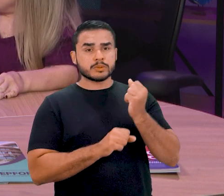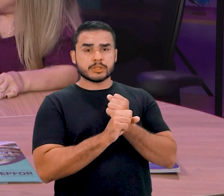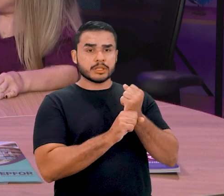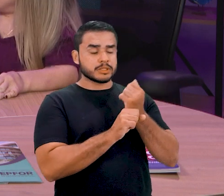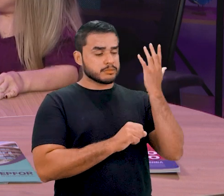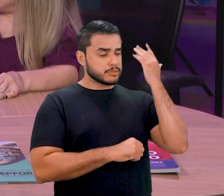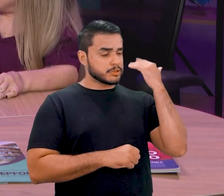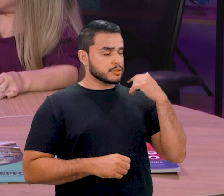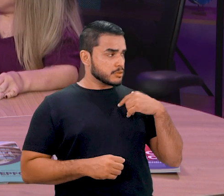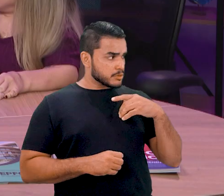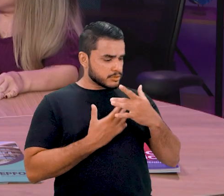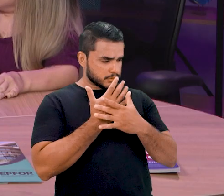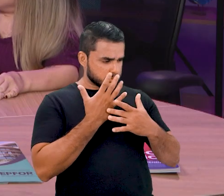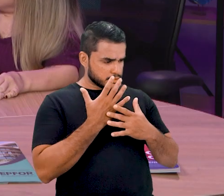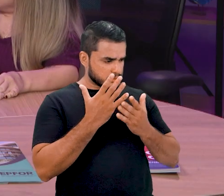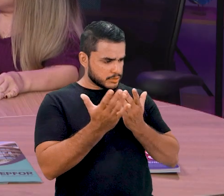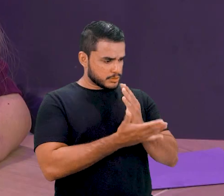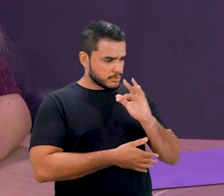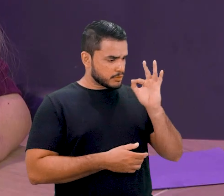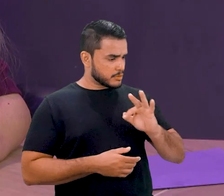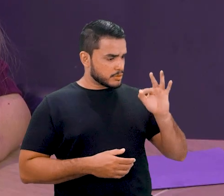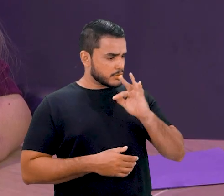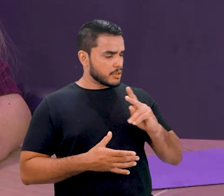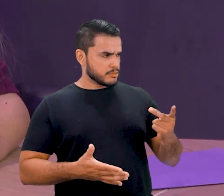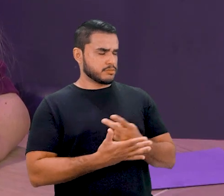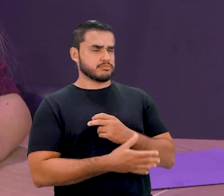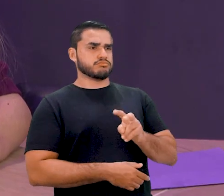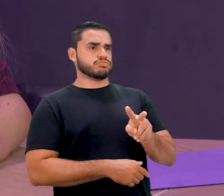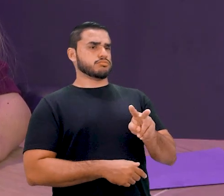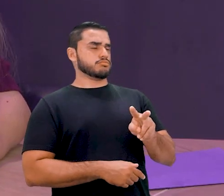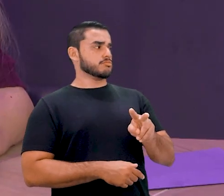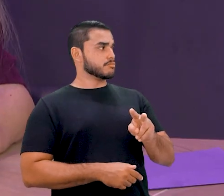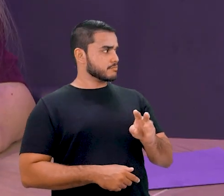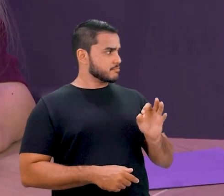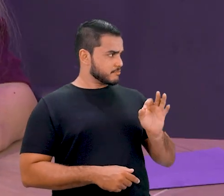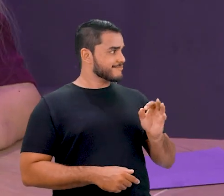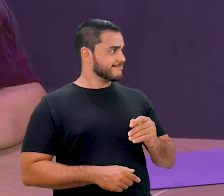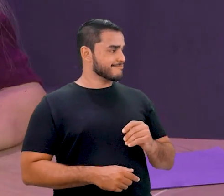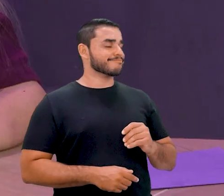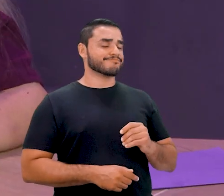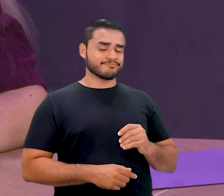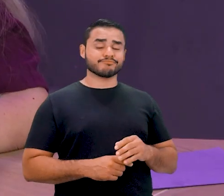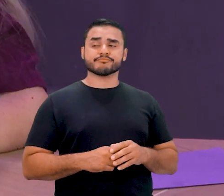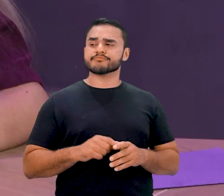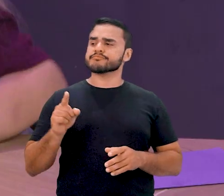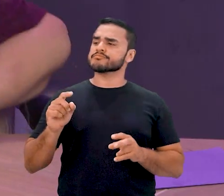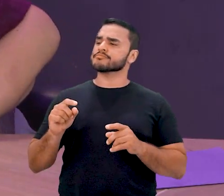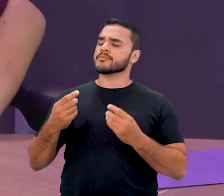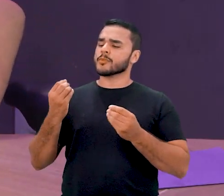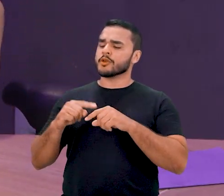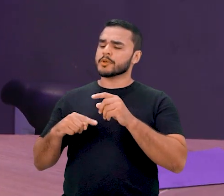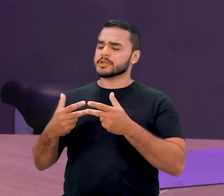Nada. atrás, uma pessoa com deficiência na faculdade era um choque. Era um choque para todo mundo. Exatamente. Então, E mas foi em muito bom. relação ao material